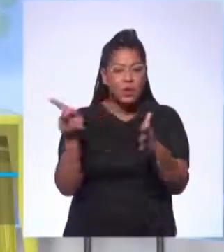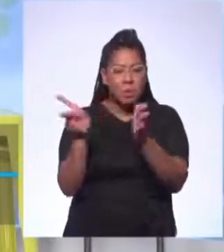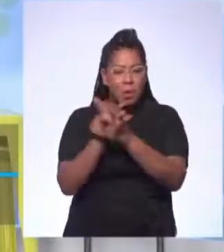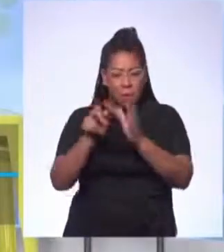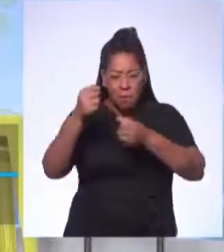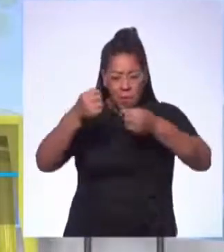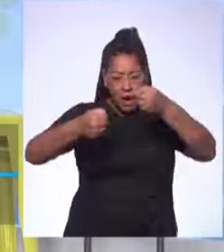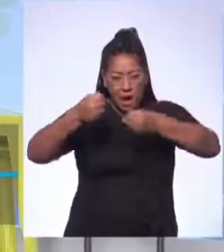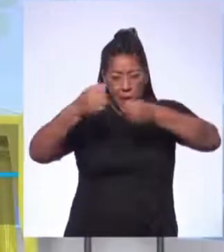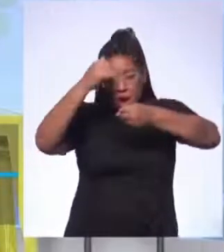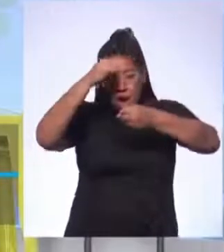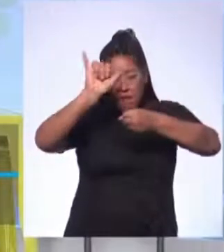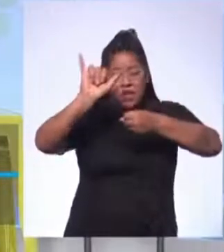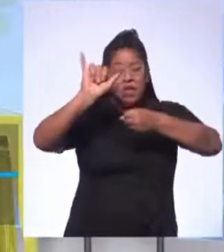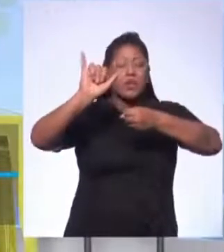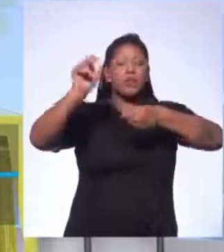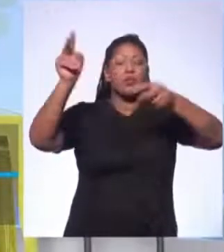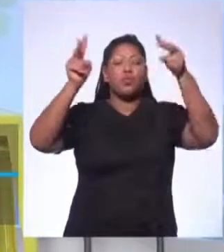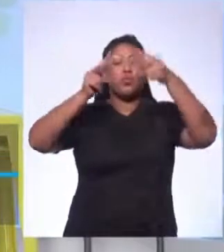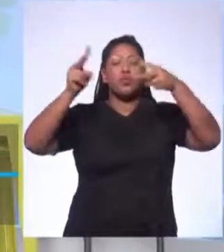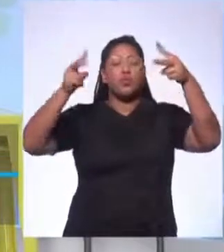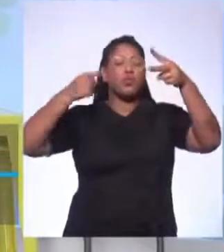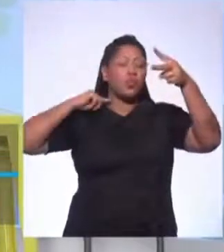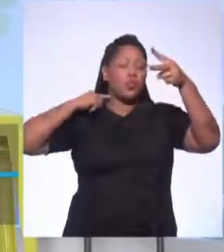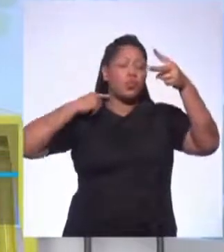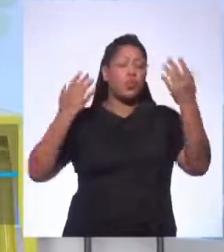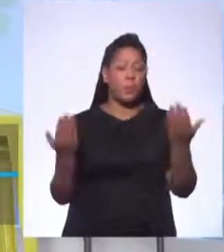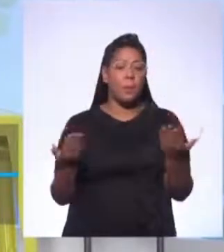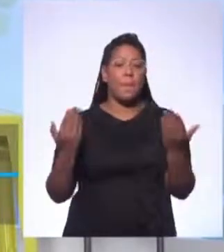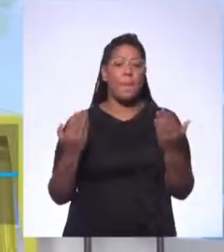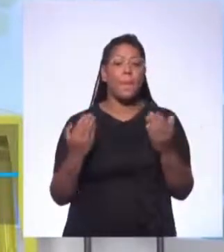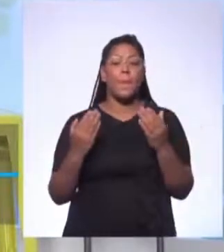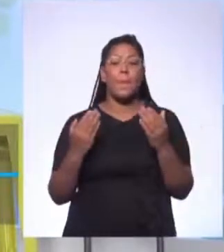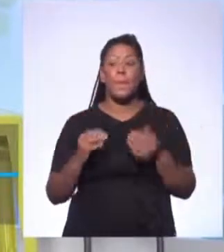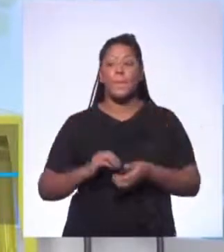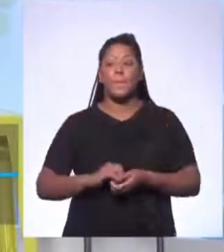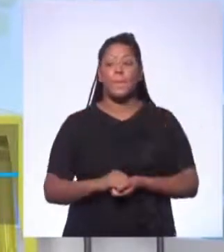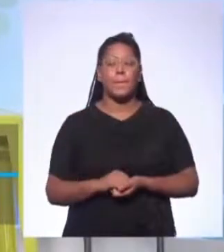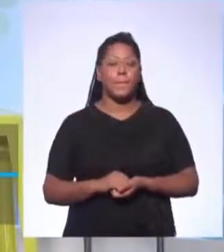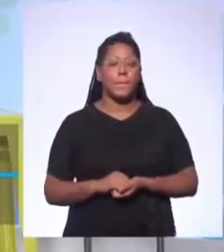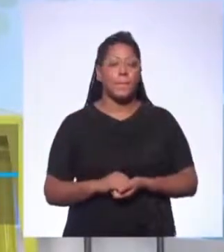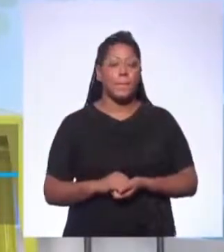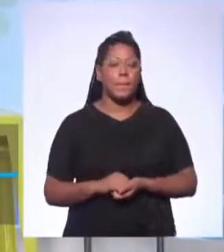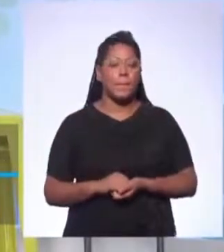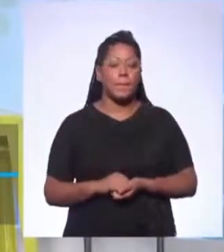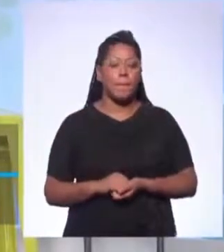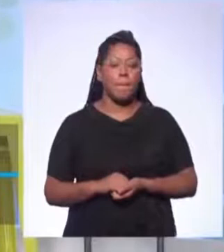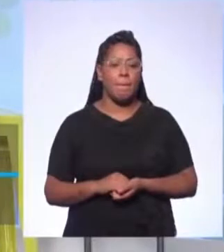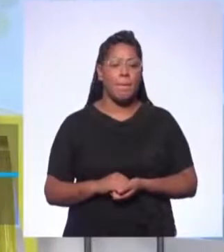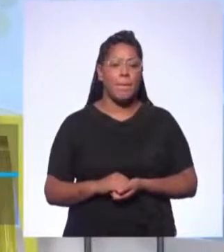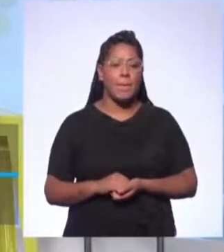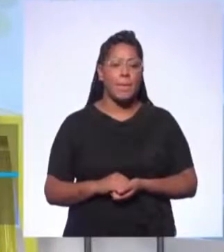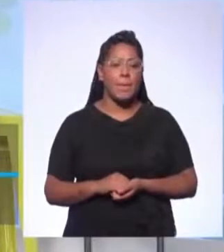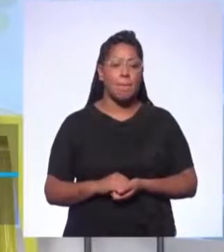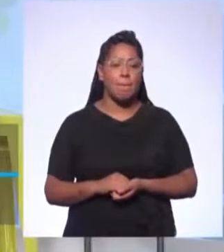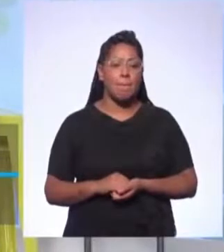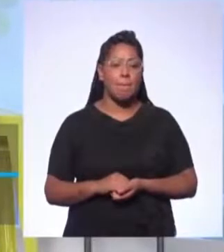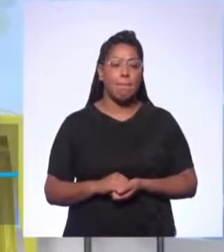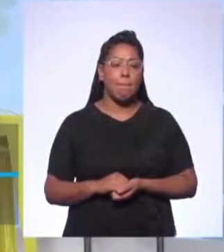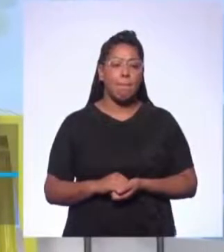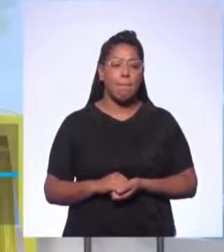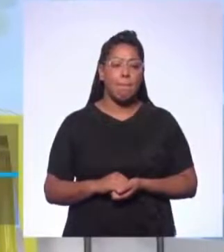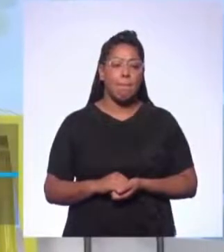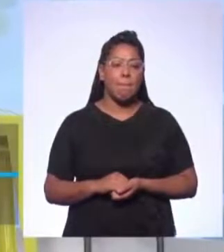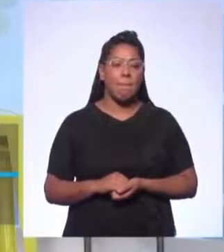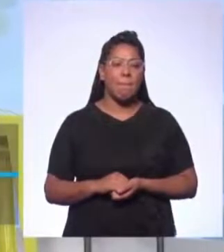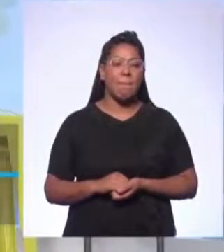conseguem transformar tanto o monóxido de carbono como os óxidos de nitrogênio